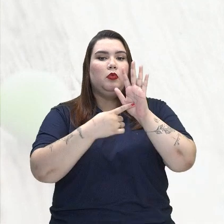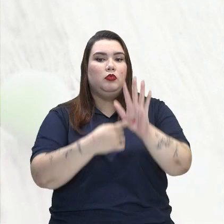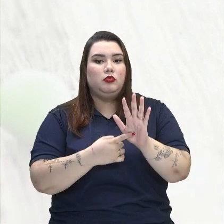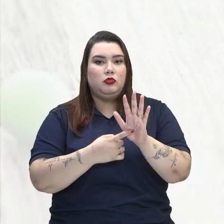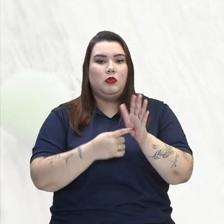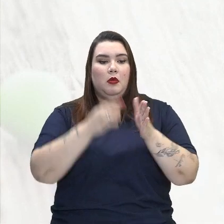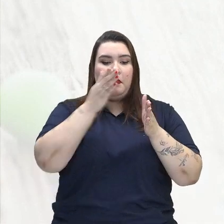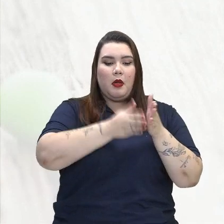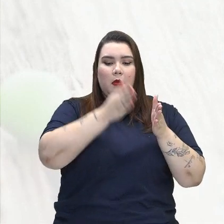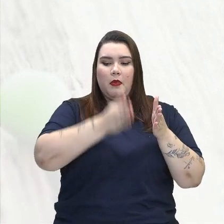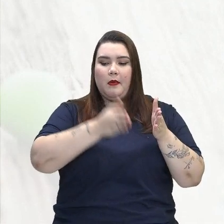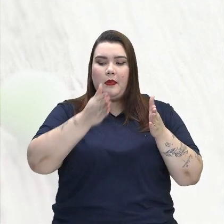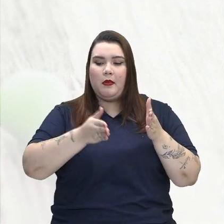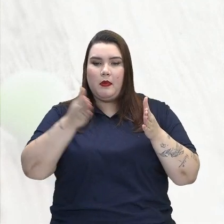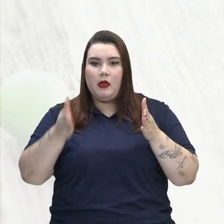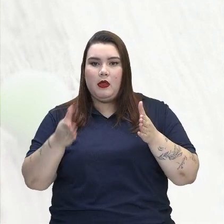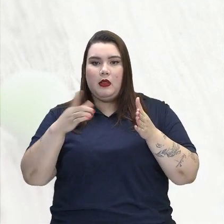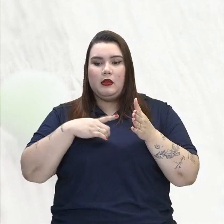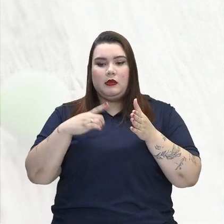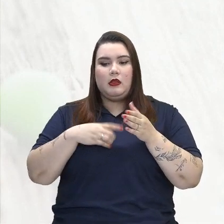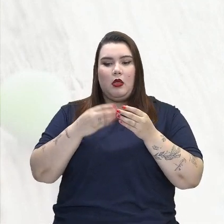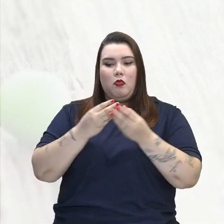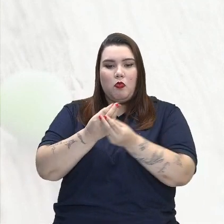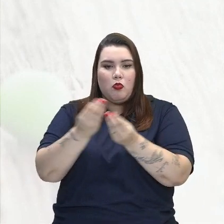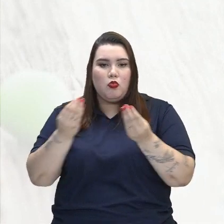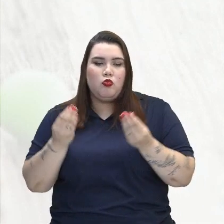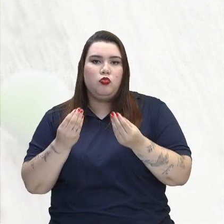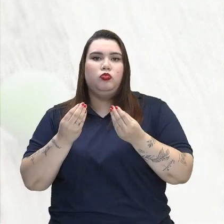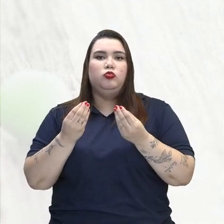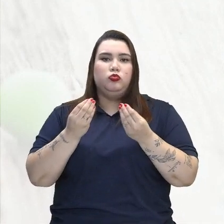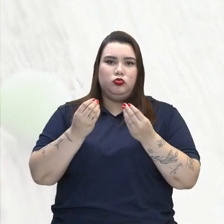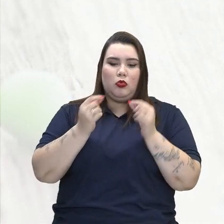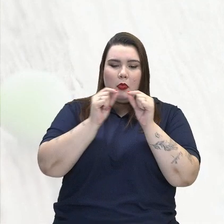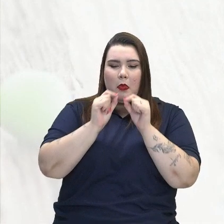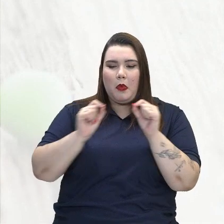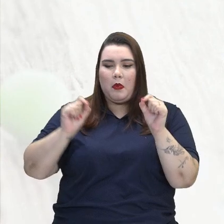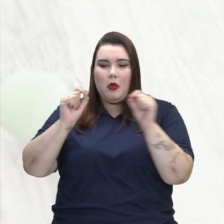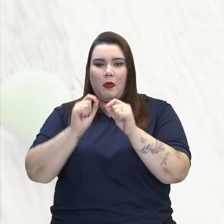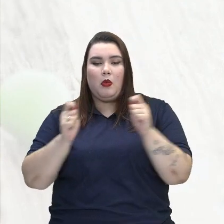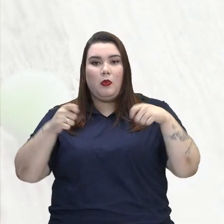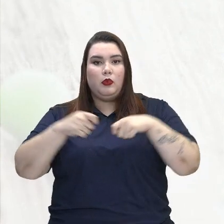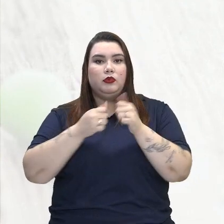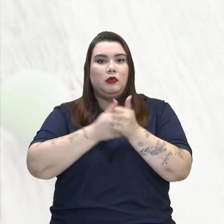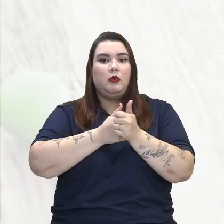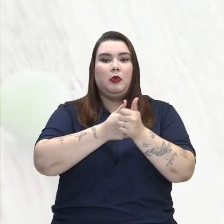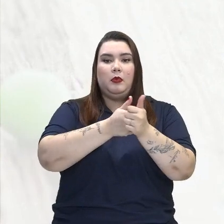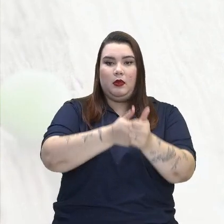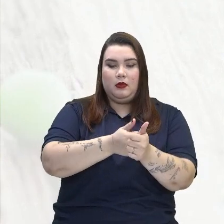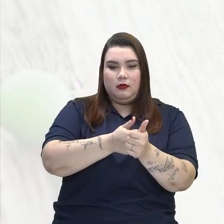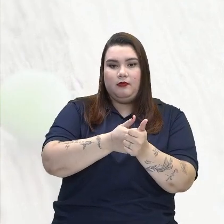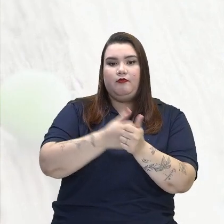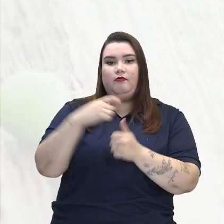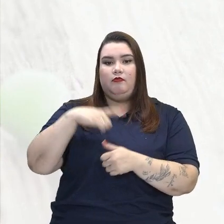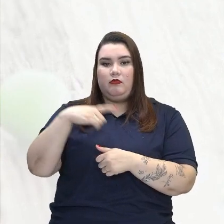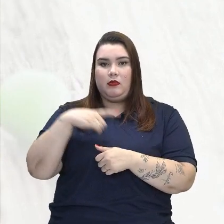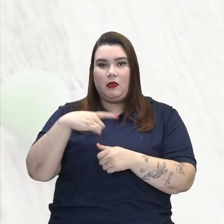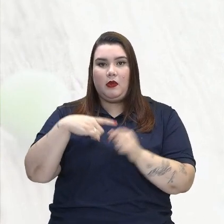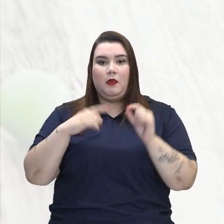cada cruzamento, elas geravam muitas sementes. Então, ele conseguia acompanhar essas características e tinha